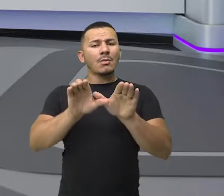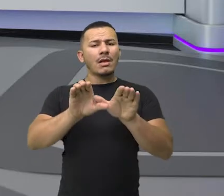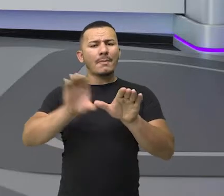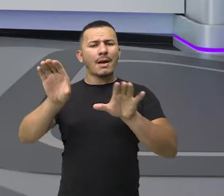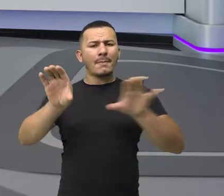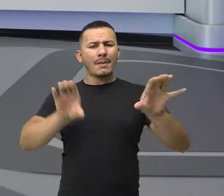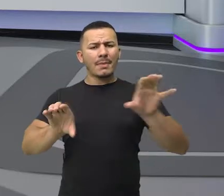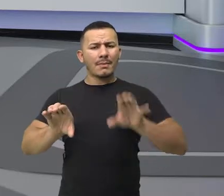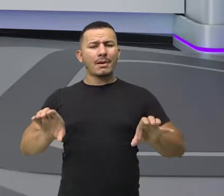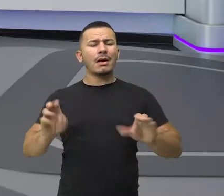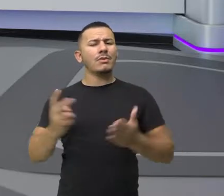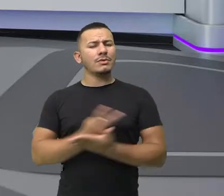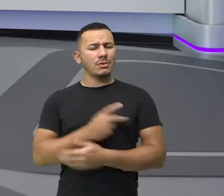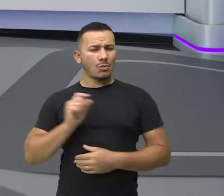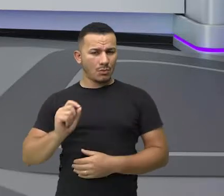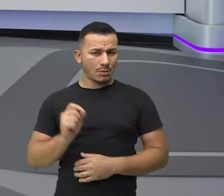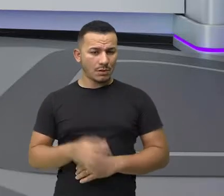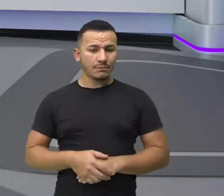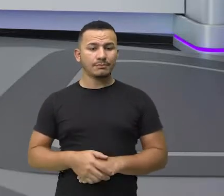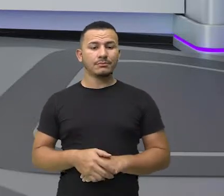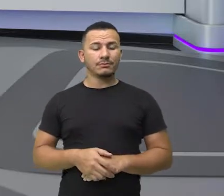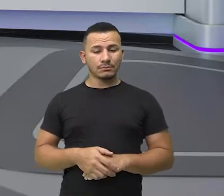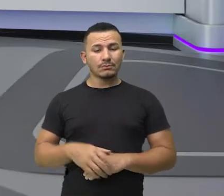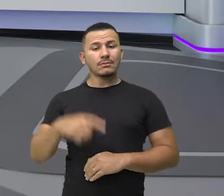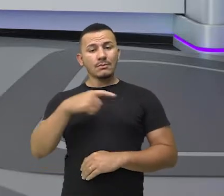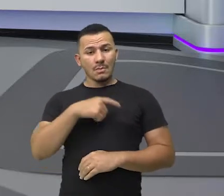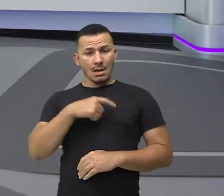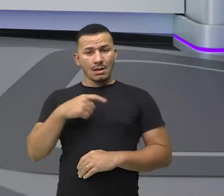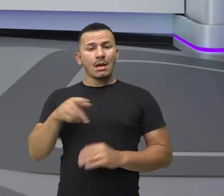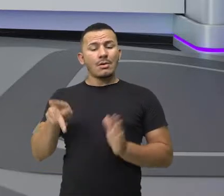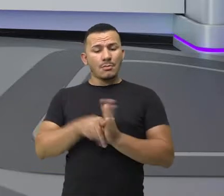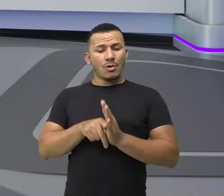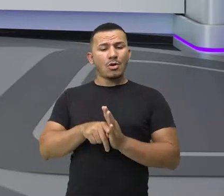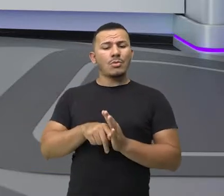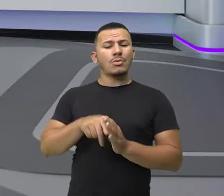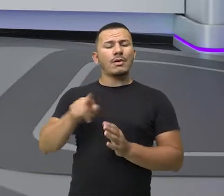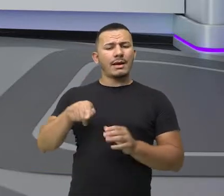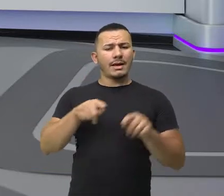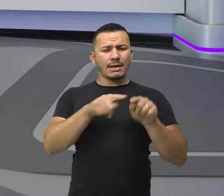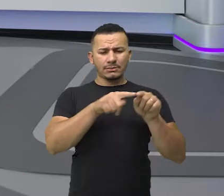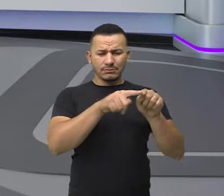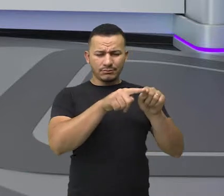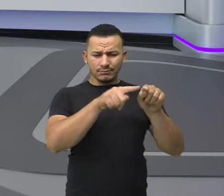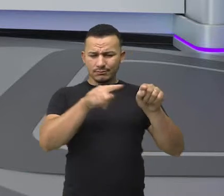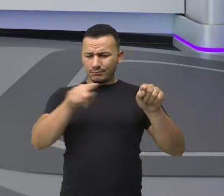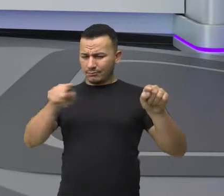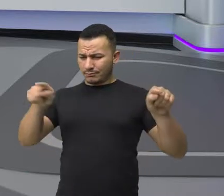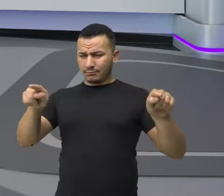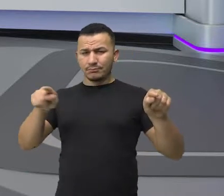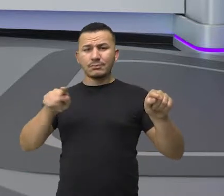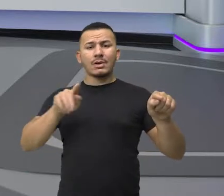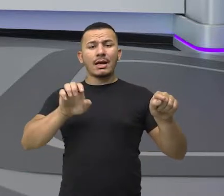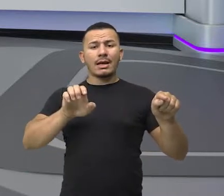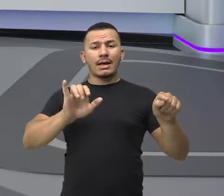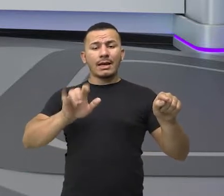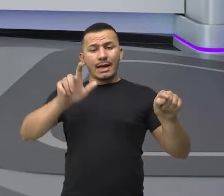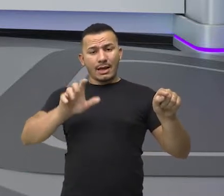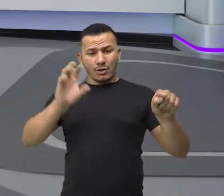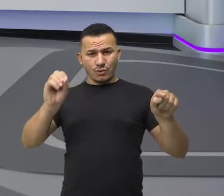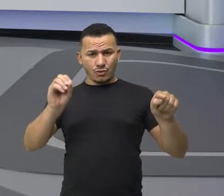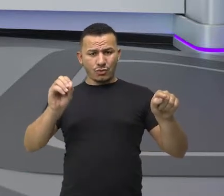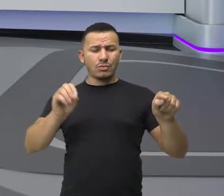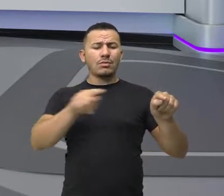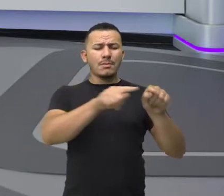que aconteceu? O eixo do meião, que era o eixo azul, né, que estava bem aqui, ele dividiu a borboleta em